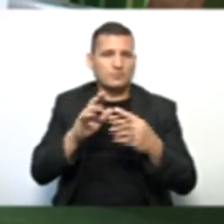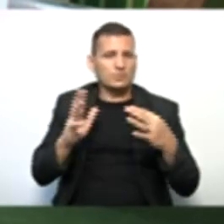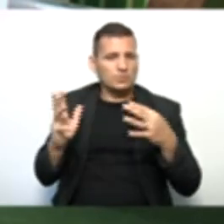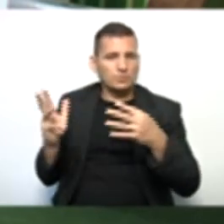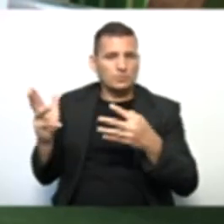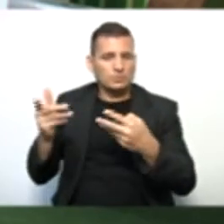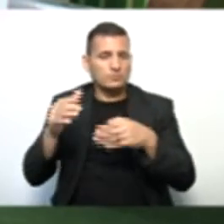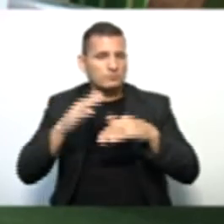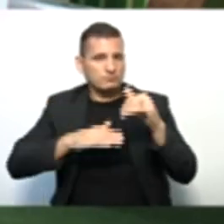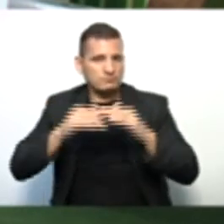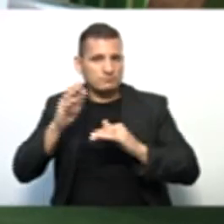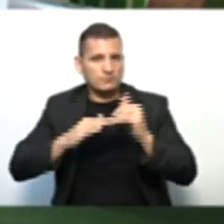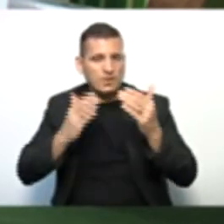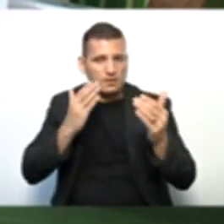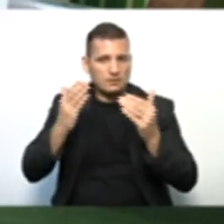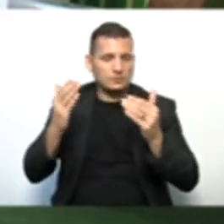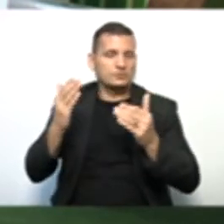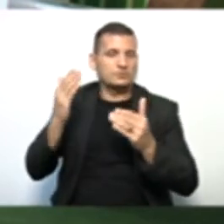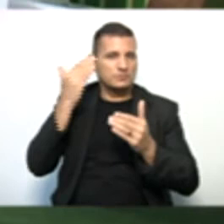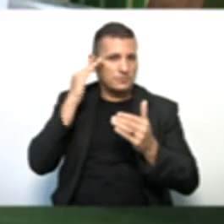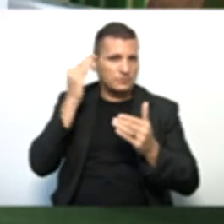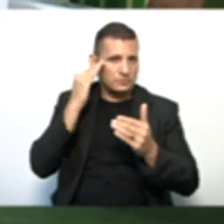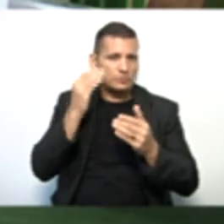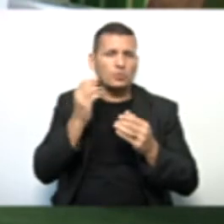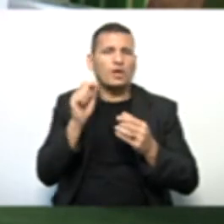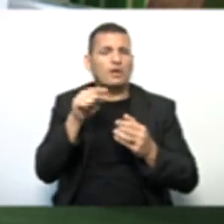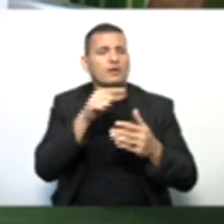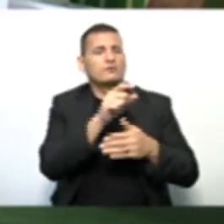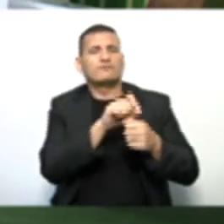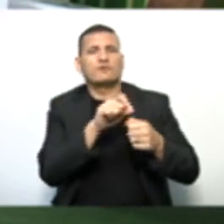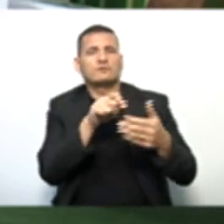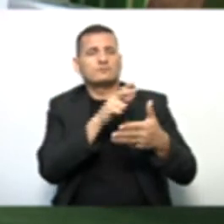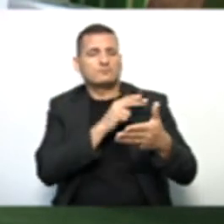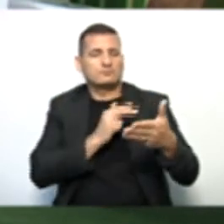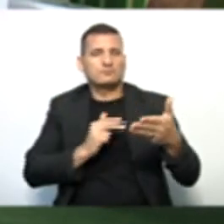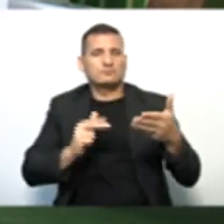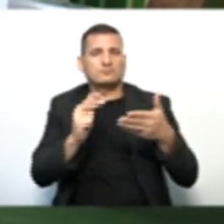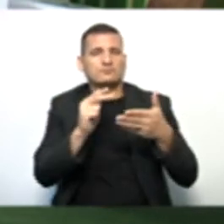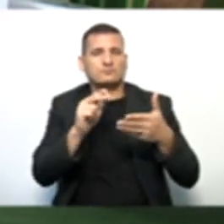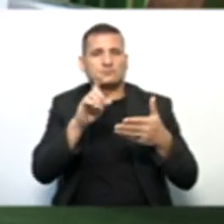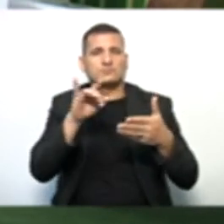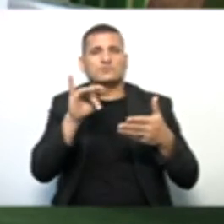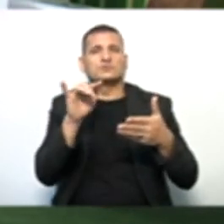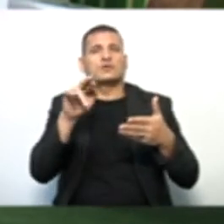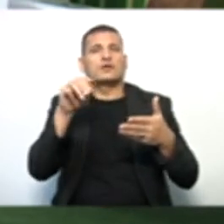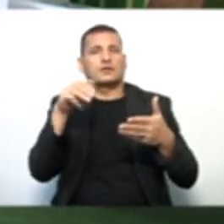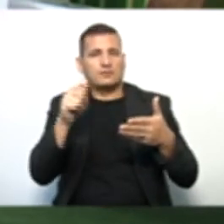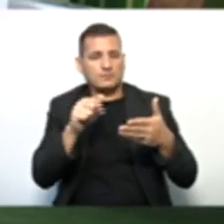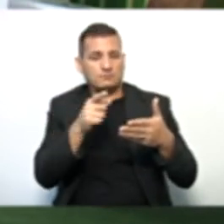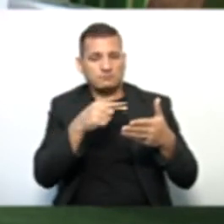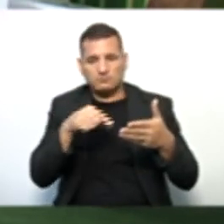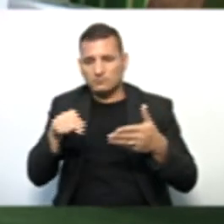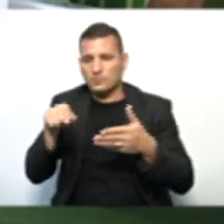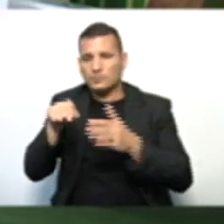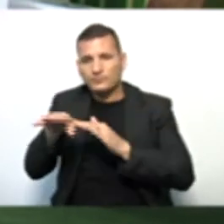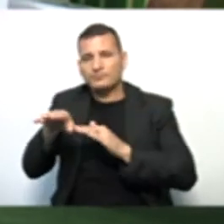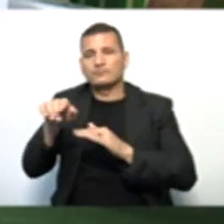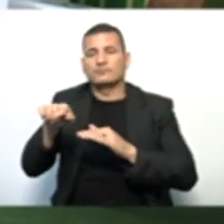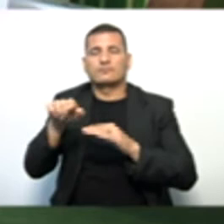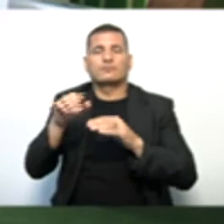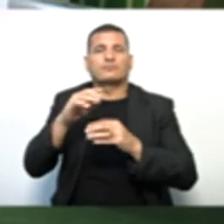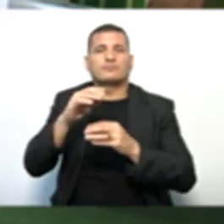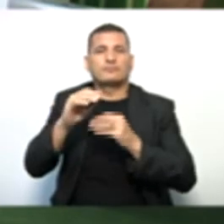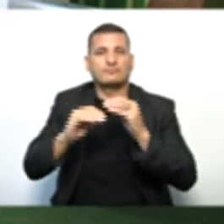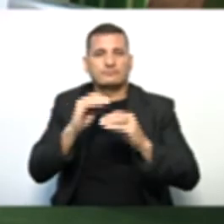entender o que esse camarada escreveu ali em forma de diagrama para ir para o banco de dados. Justamente. Né? Aí,